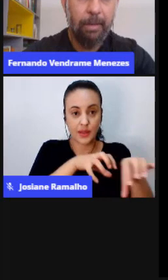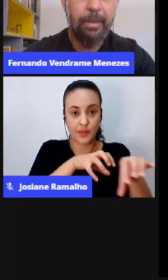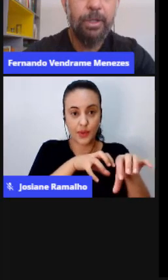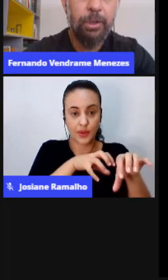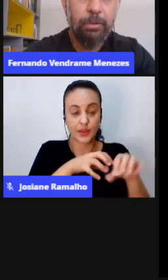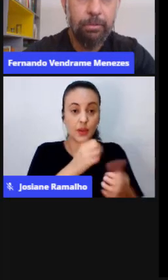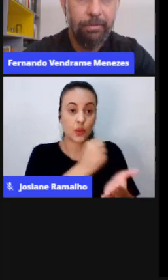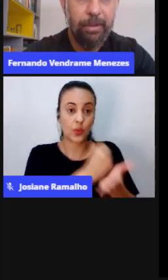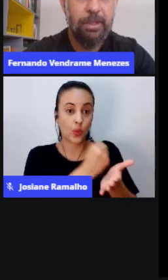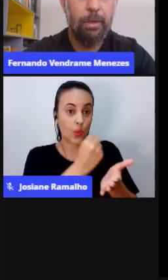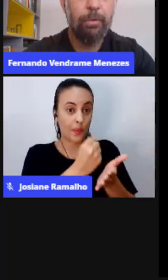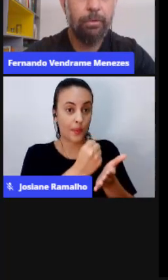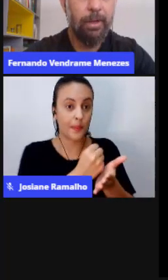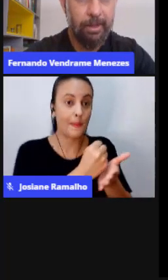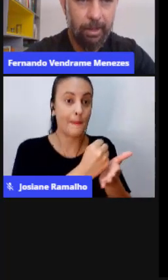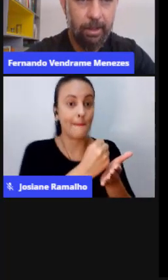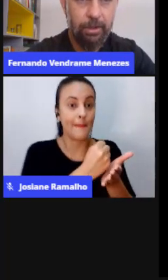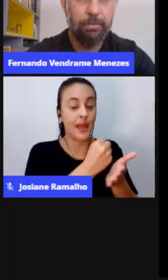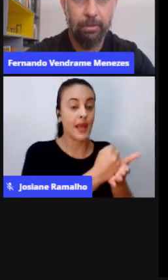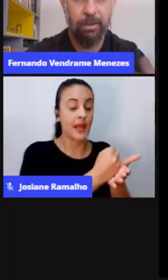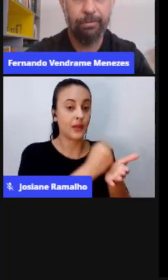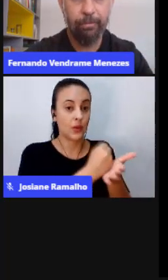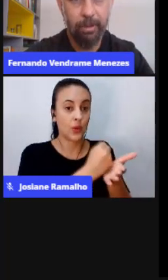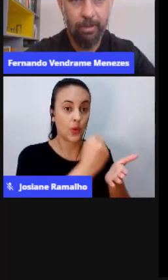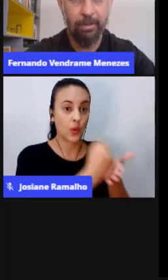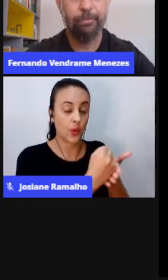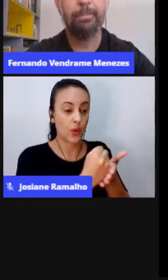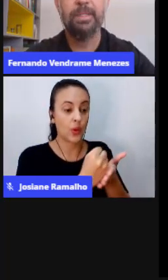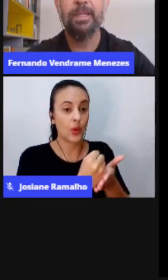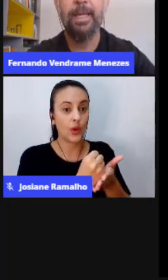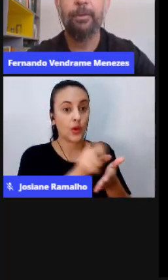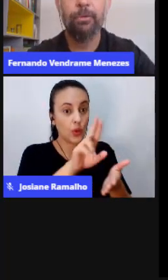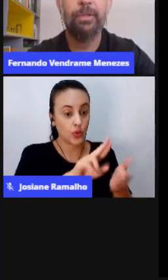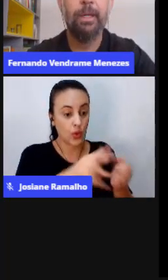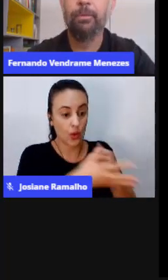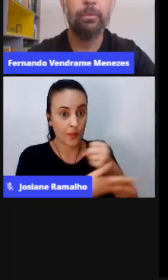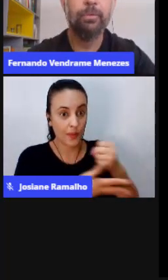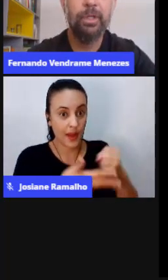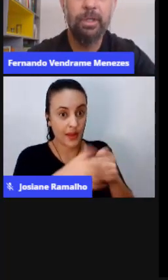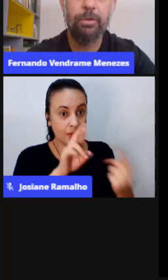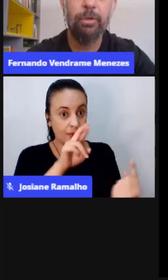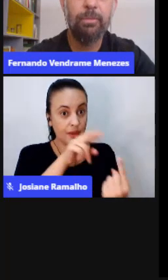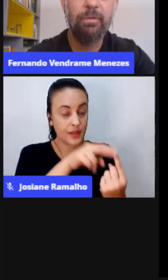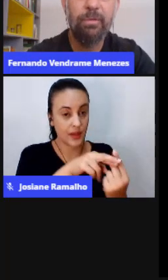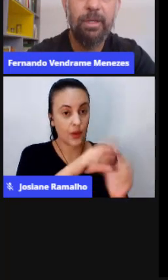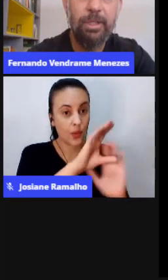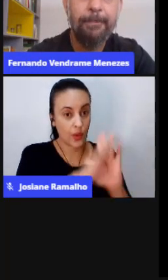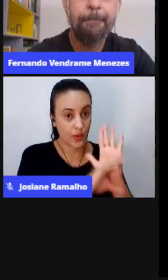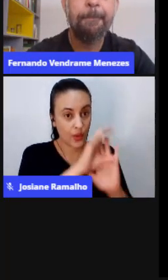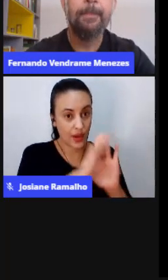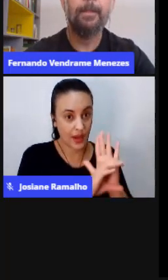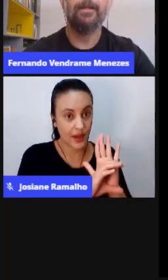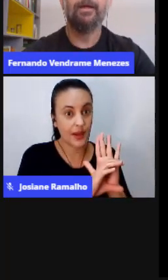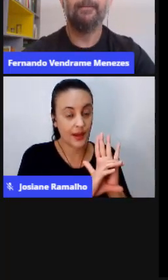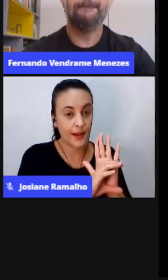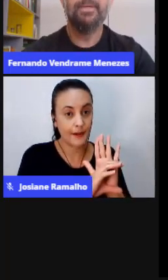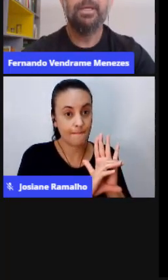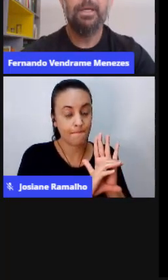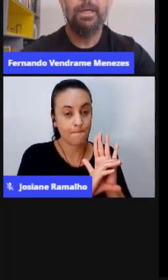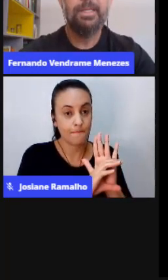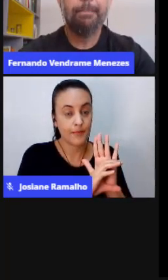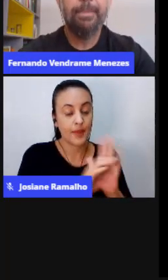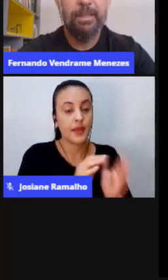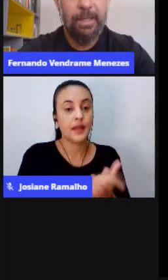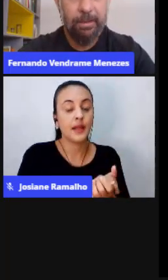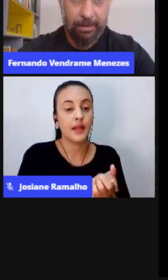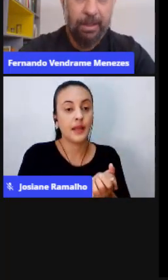pensado a partir do referencial curricular da rede, que foi apresentado no início de 2020, e